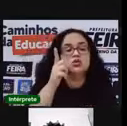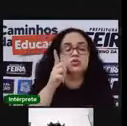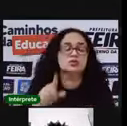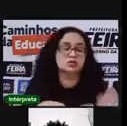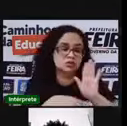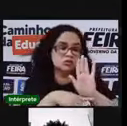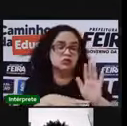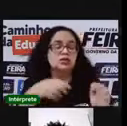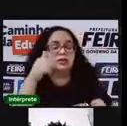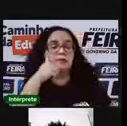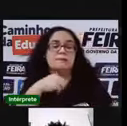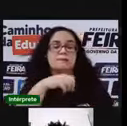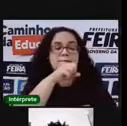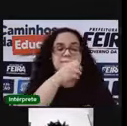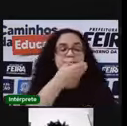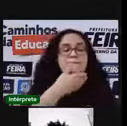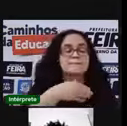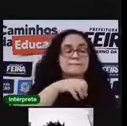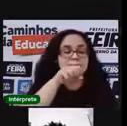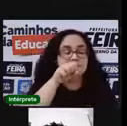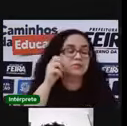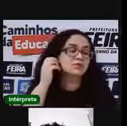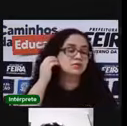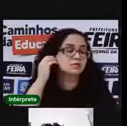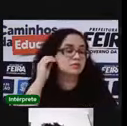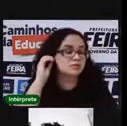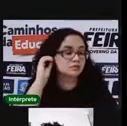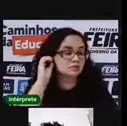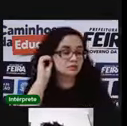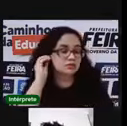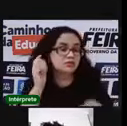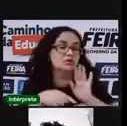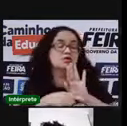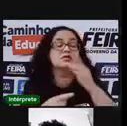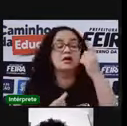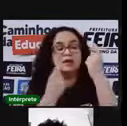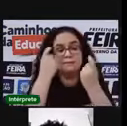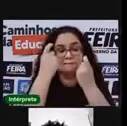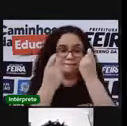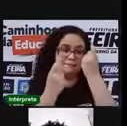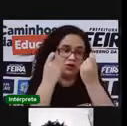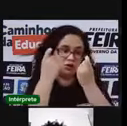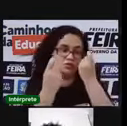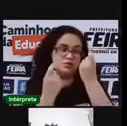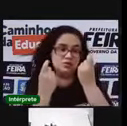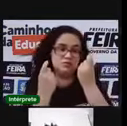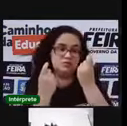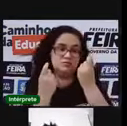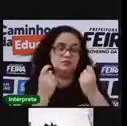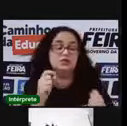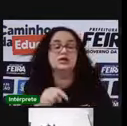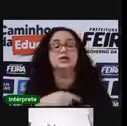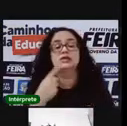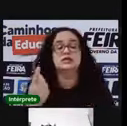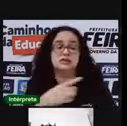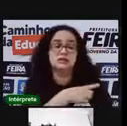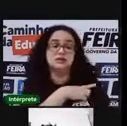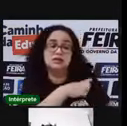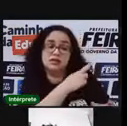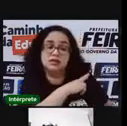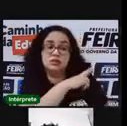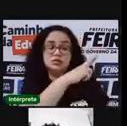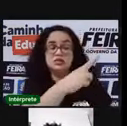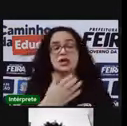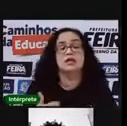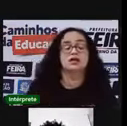com a minha mãe? Consigo, porque meu pai e minha mãe não vai estar com essa preocupação comigo. Isso já é responsabilidade minha,